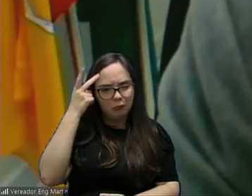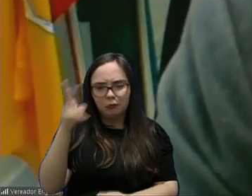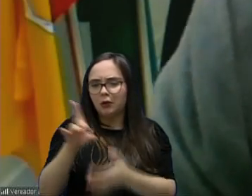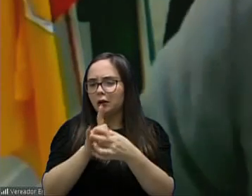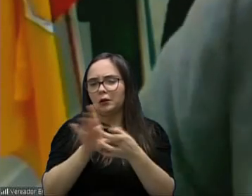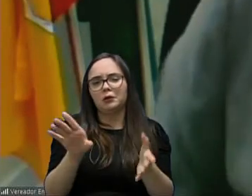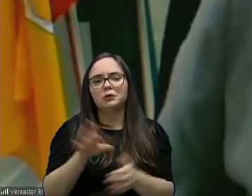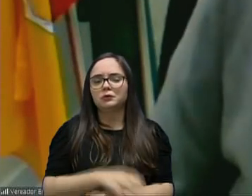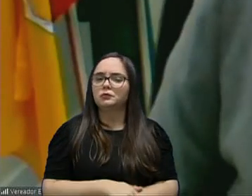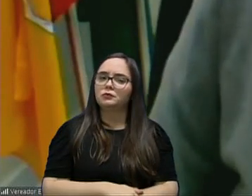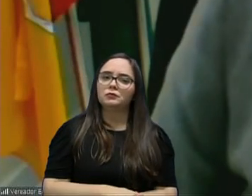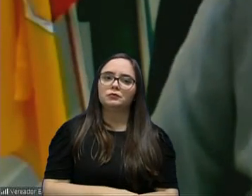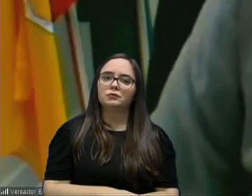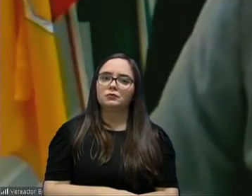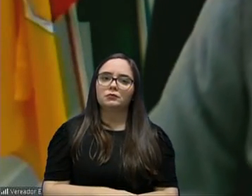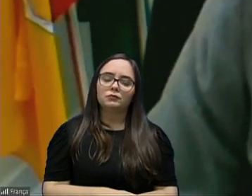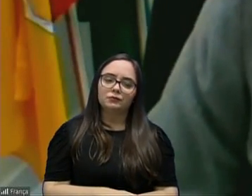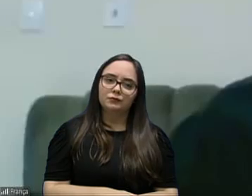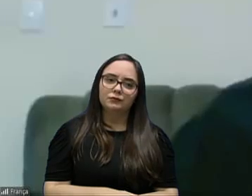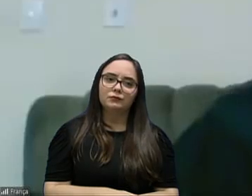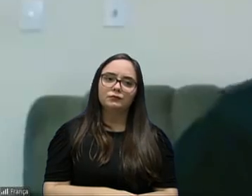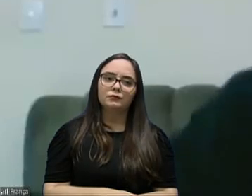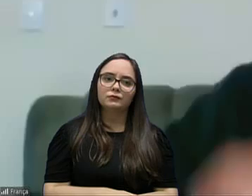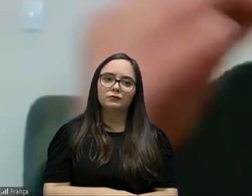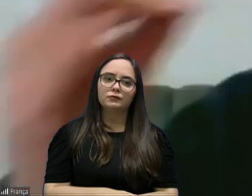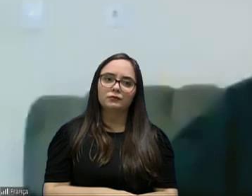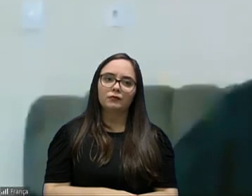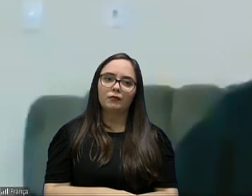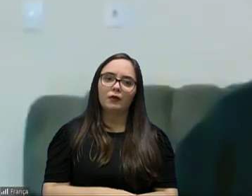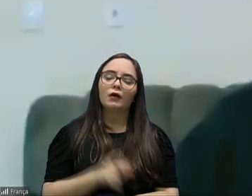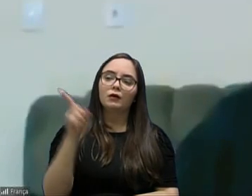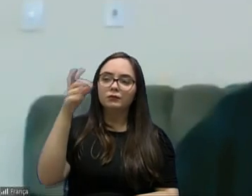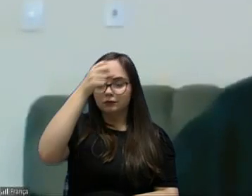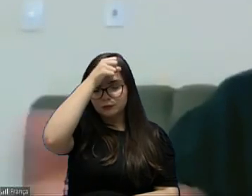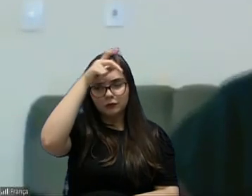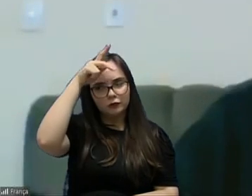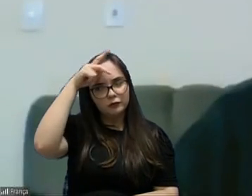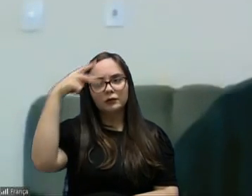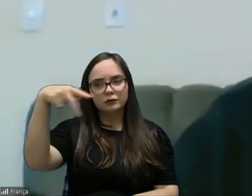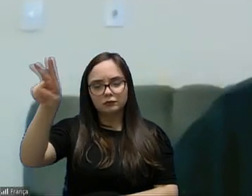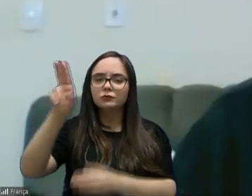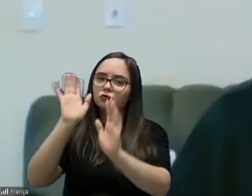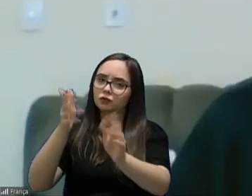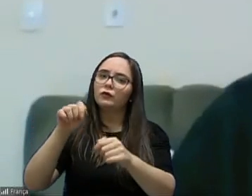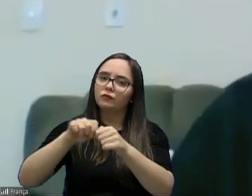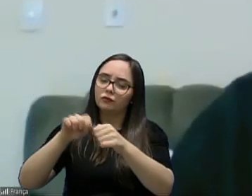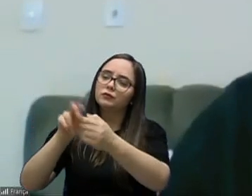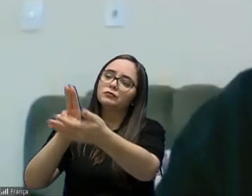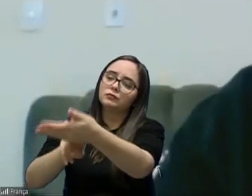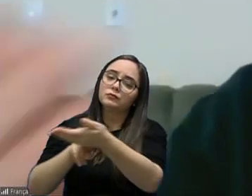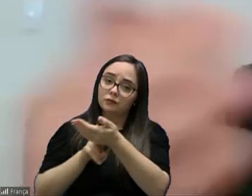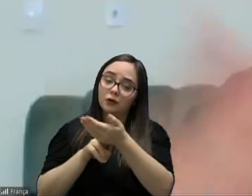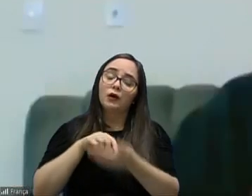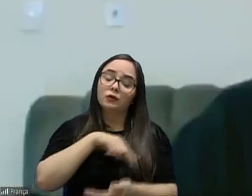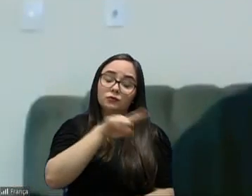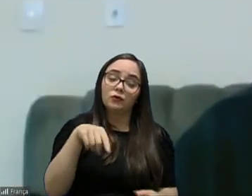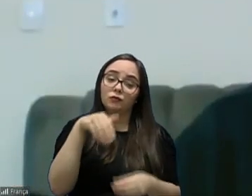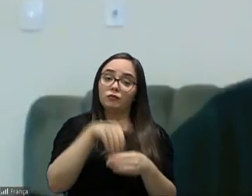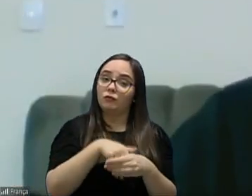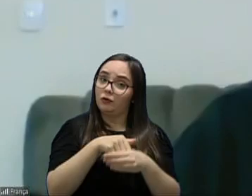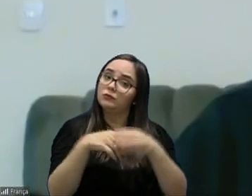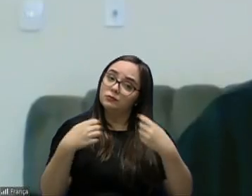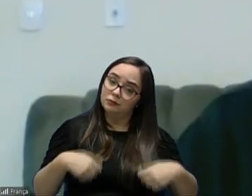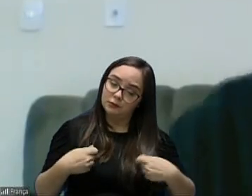venha o projeto, vamos, vejam o Paco, vamos rejeitar em terra. Acabou. A prefeita fez a parte dela que foi mandar e a Câmara fez a parte dela que foi